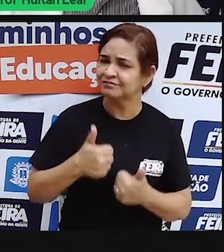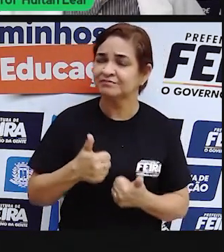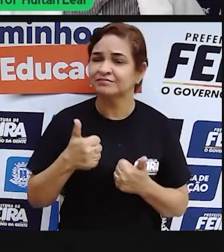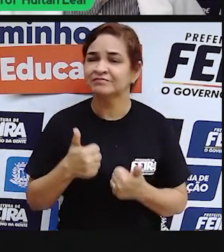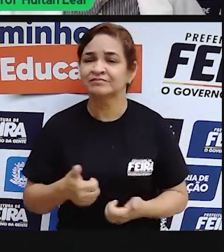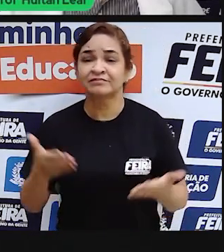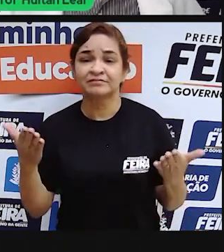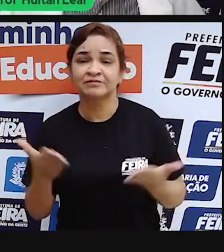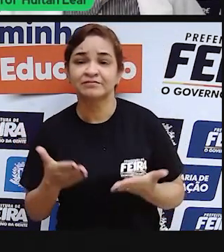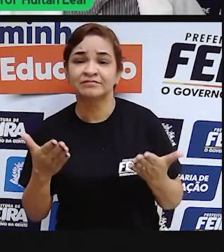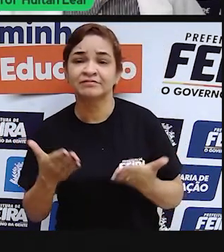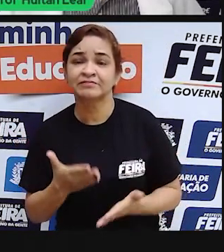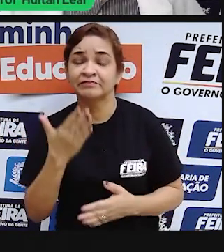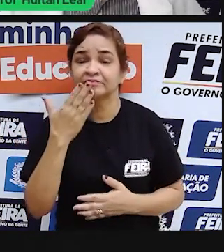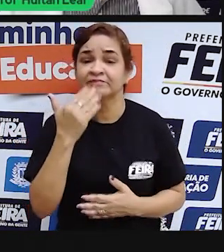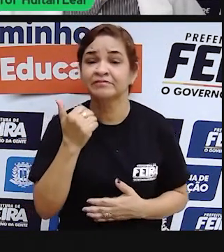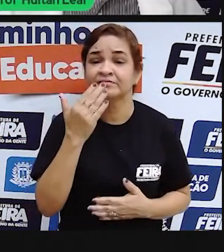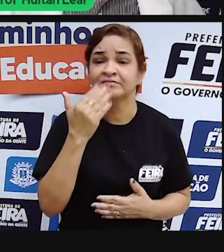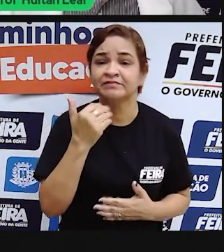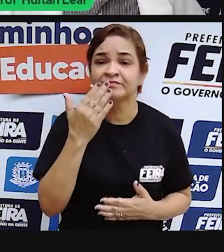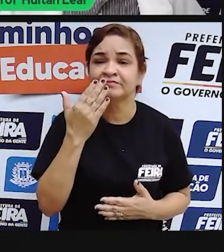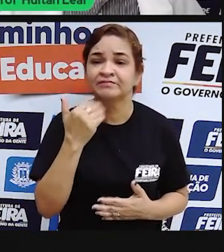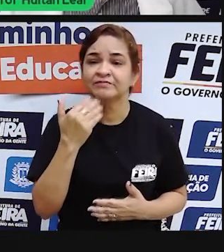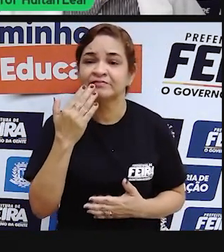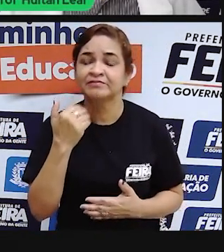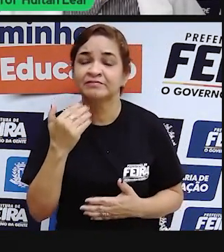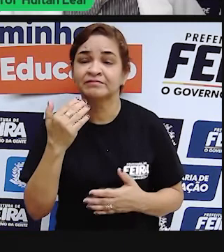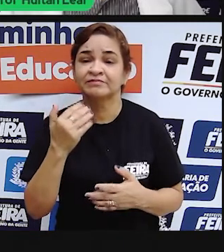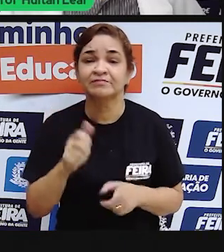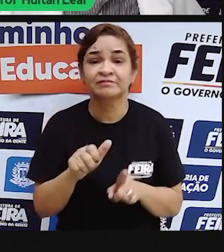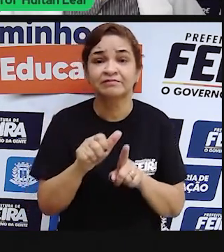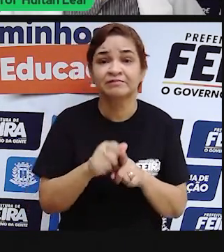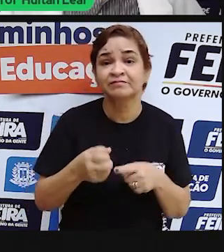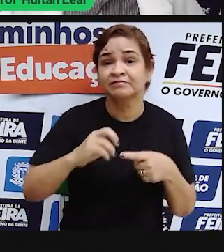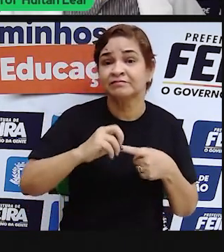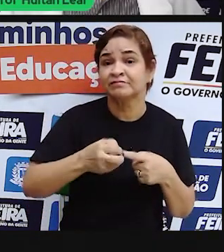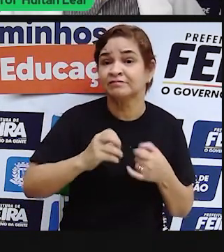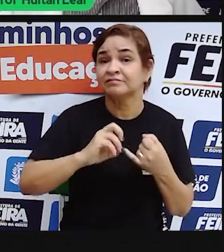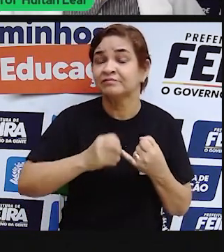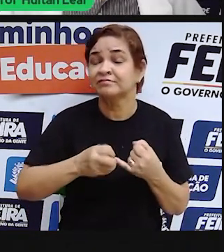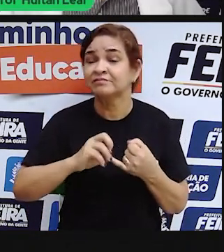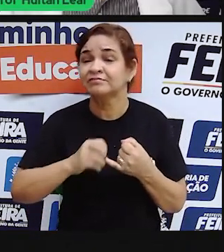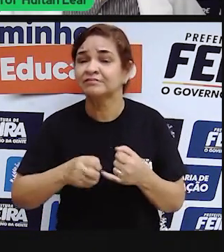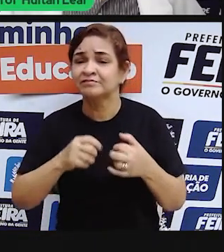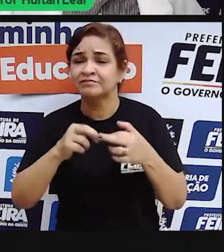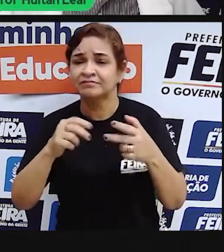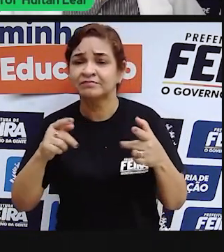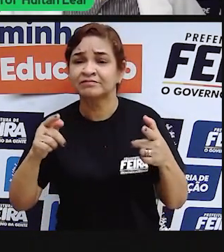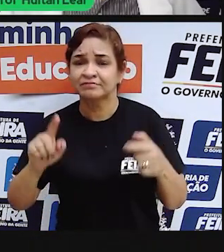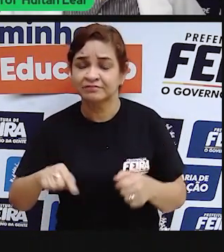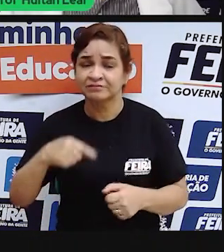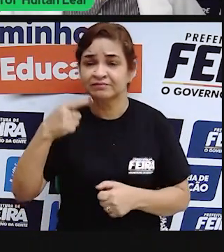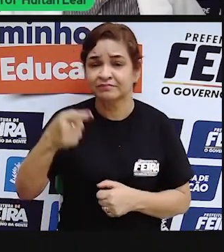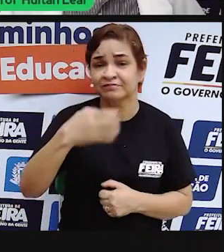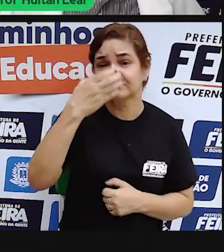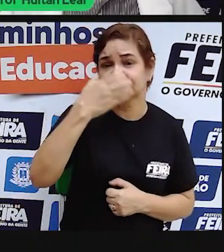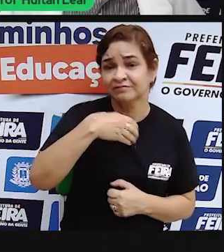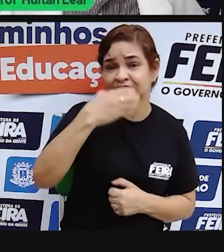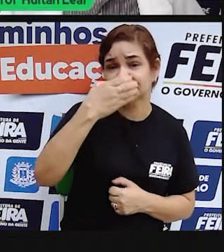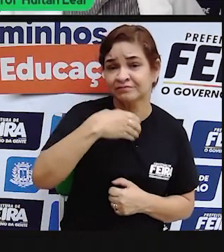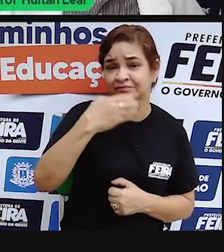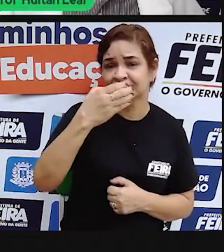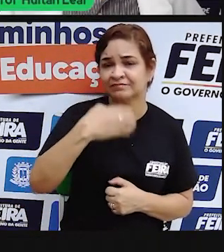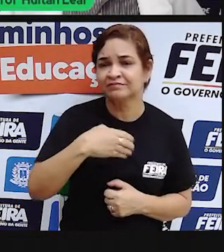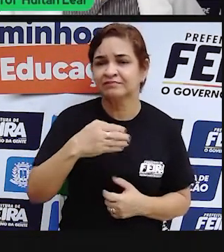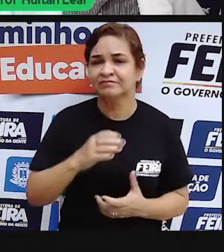no almoço tem frango com alecrim, arroz, feijão e couve, a fruta vem no fim.